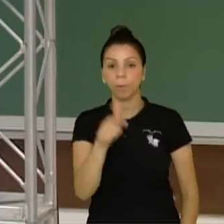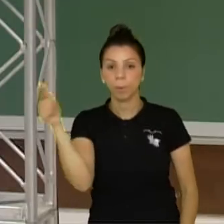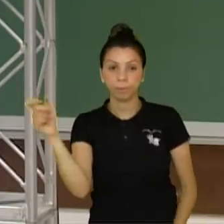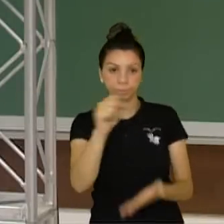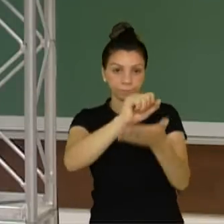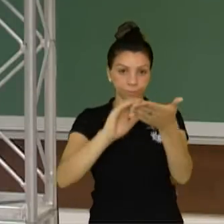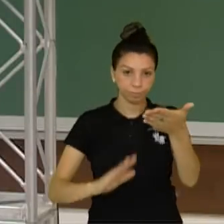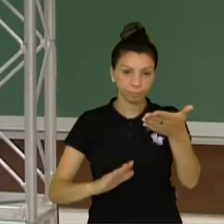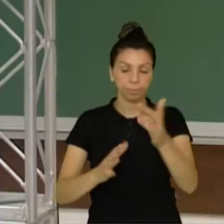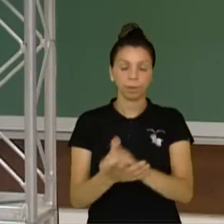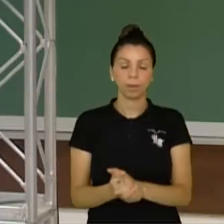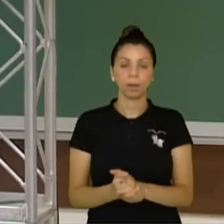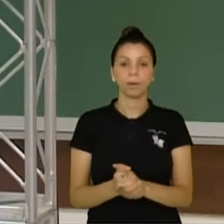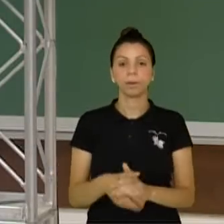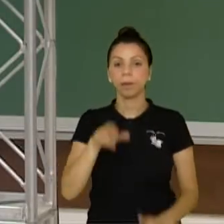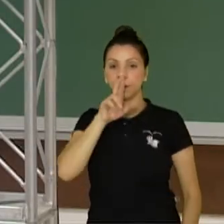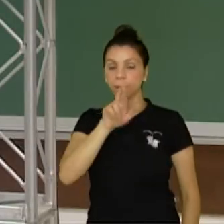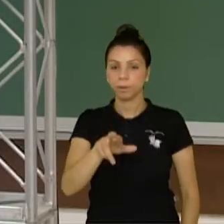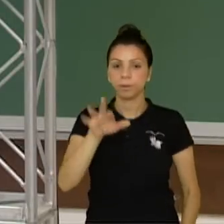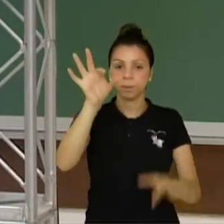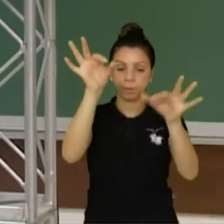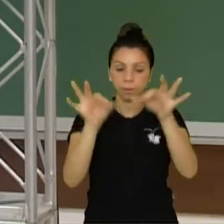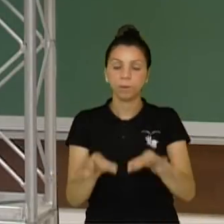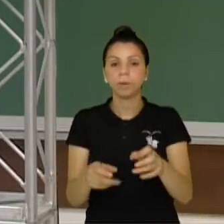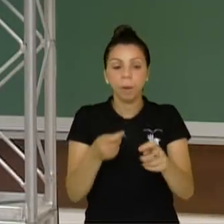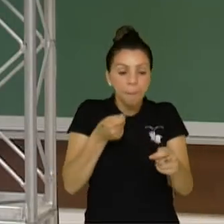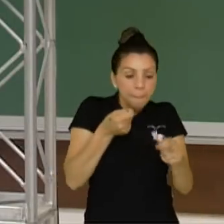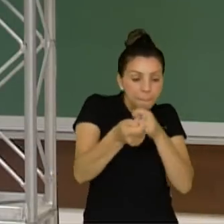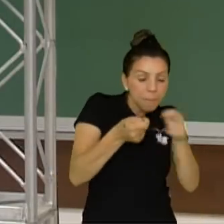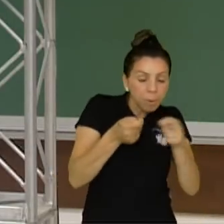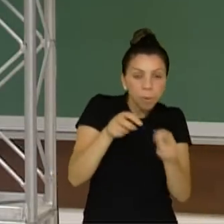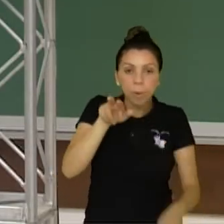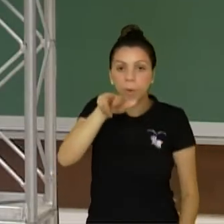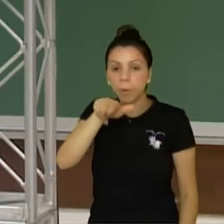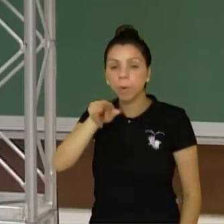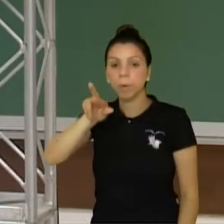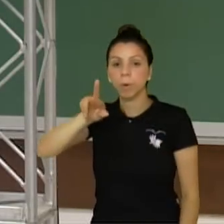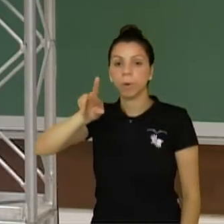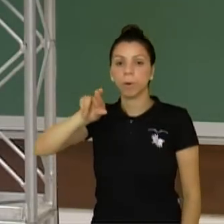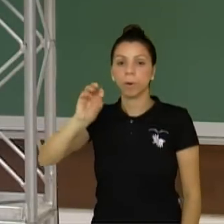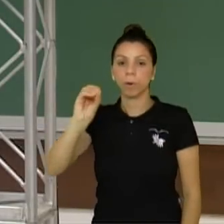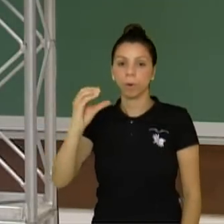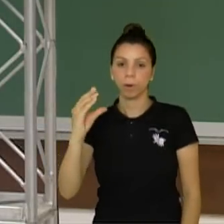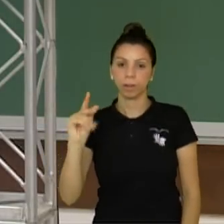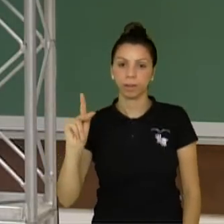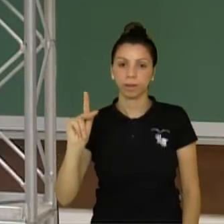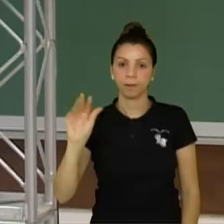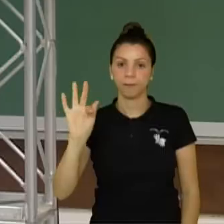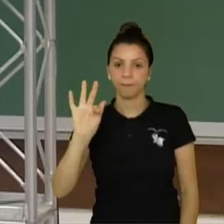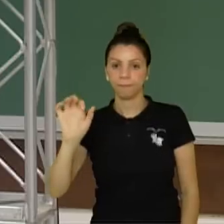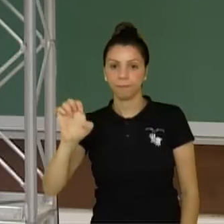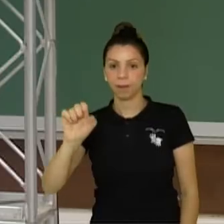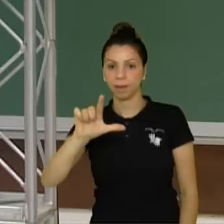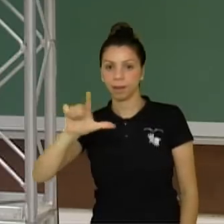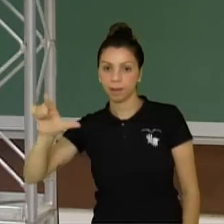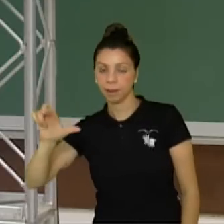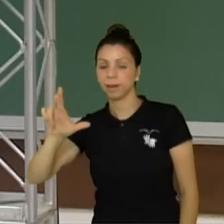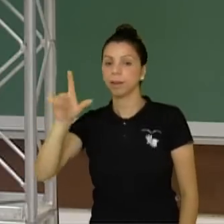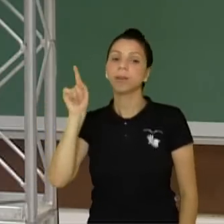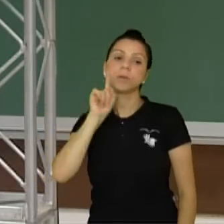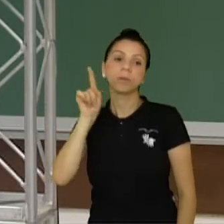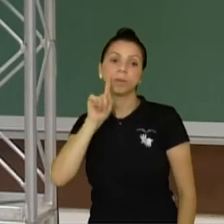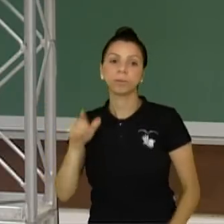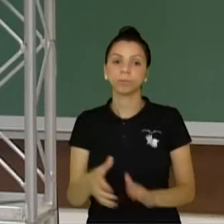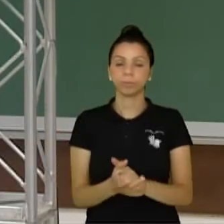atividade. Assinar o segmento industrial monopolizado pelos irmãos Rockefeller nos Estados Unidos da América durante os